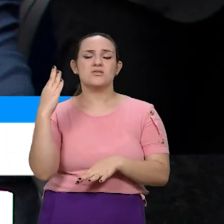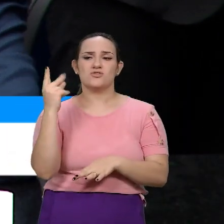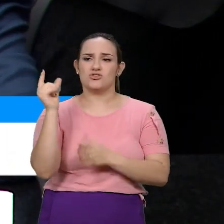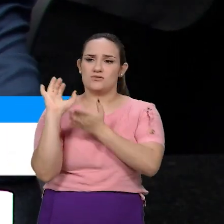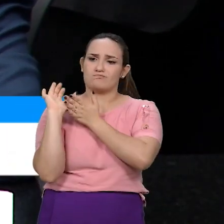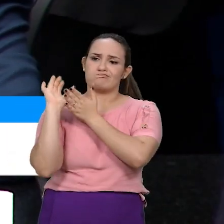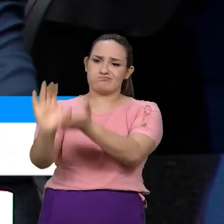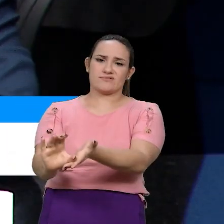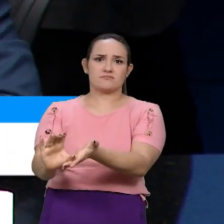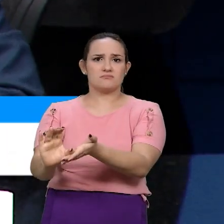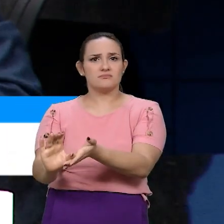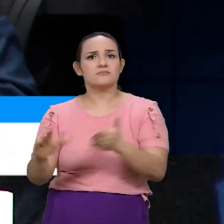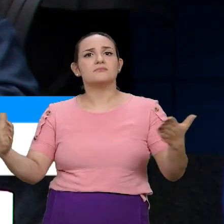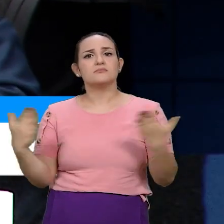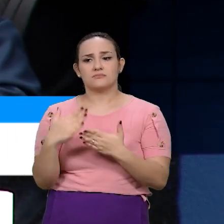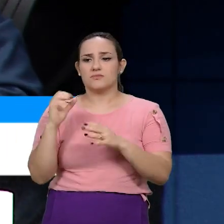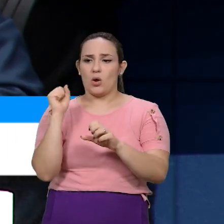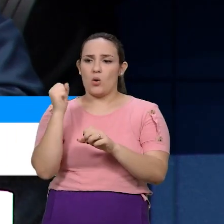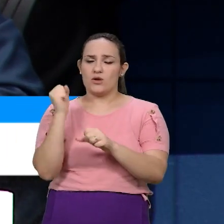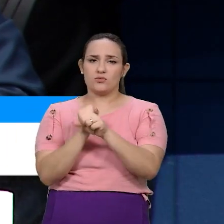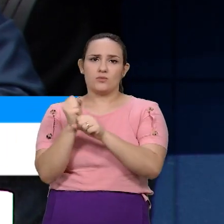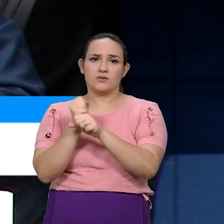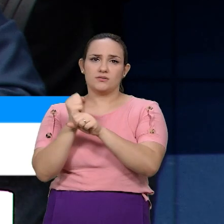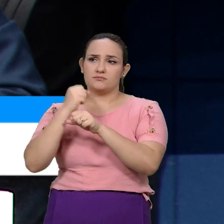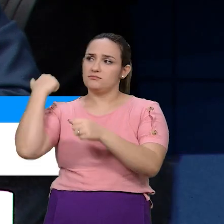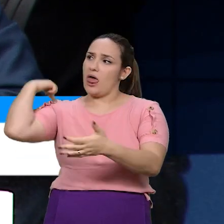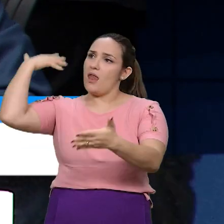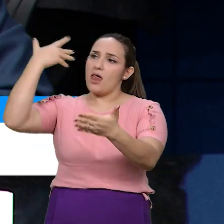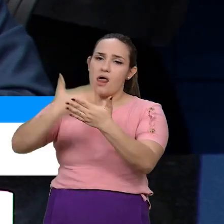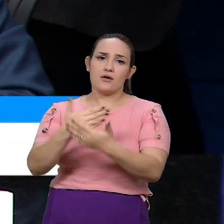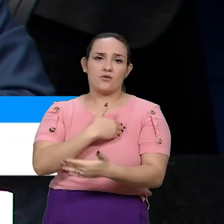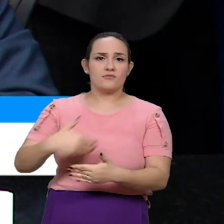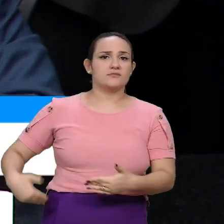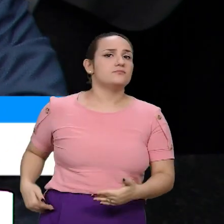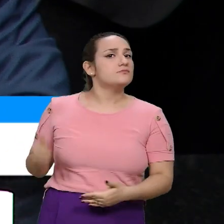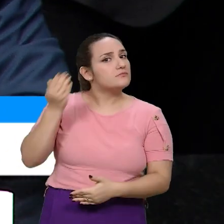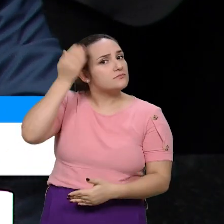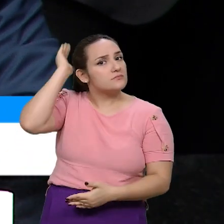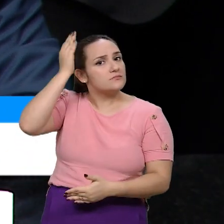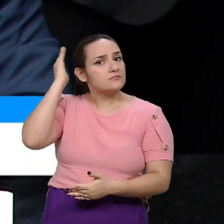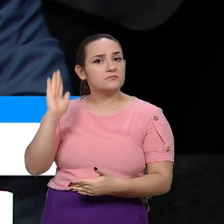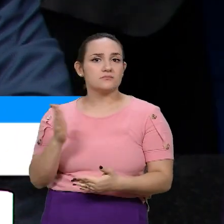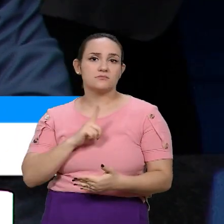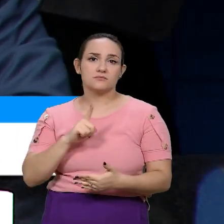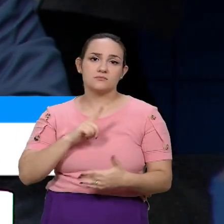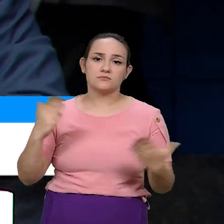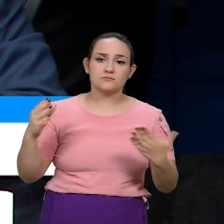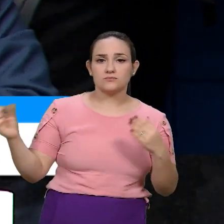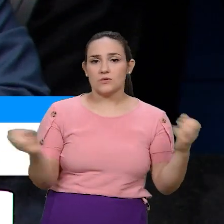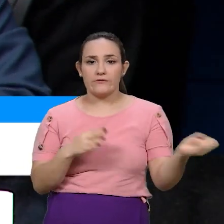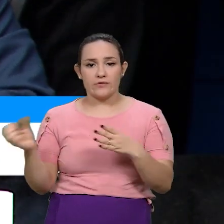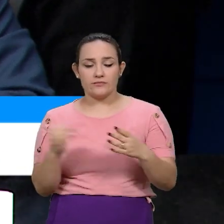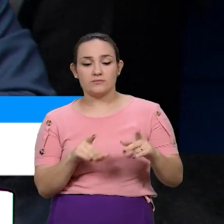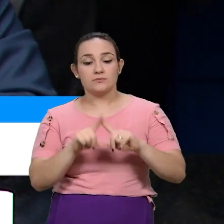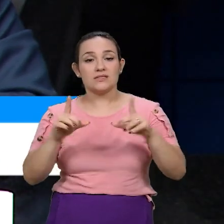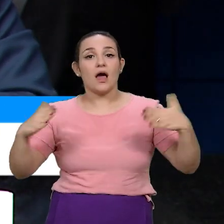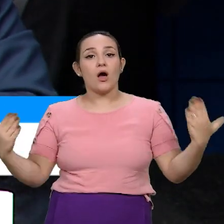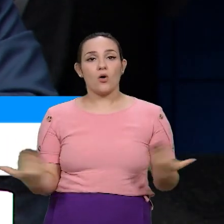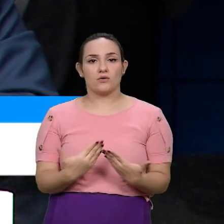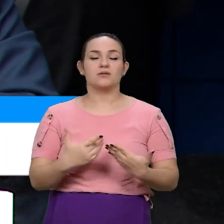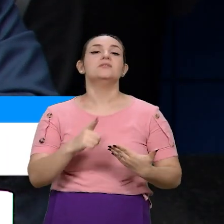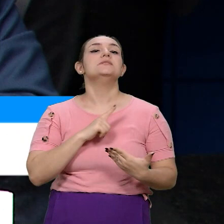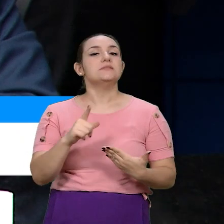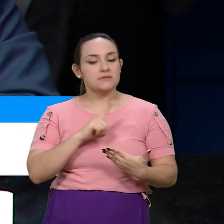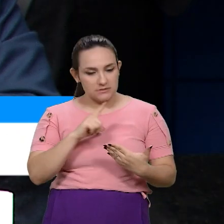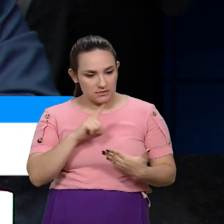de investimentos nos últimos 8 anos do governador Reinaldo, com essas inovações, com esses empreendimentos.